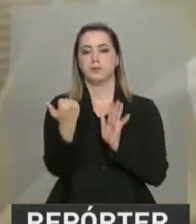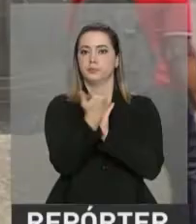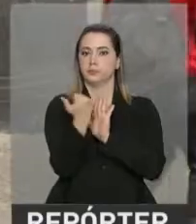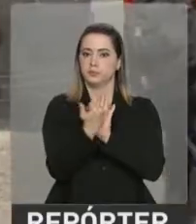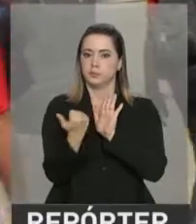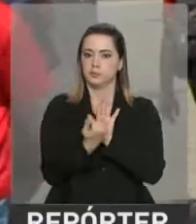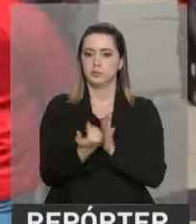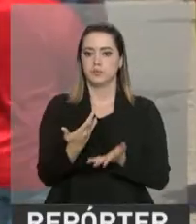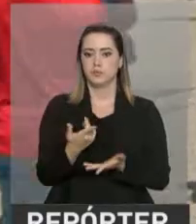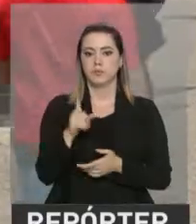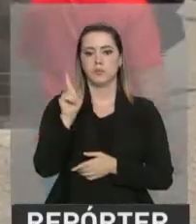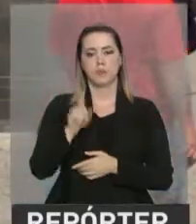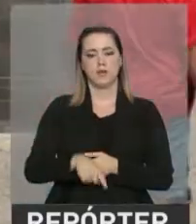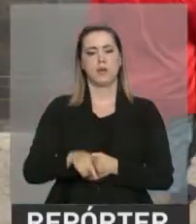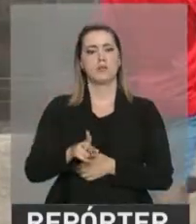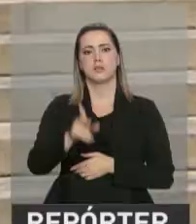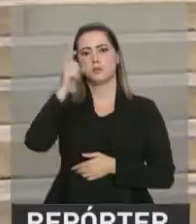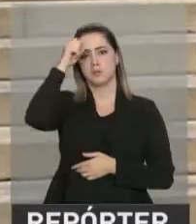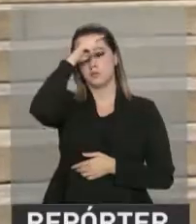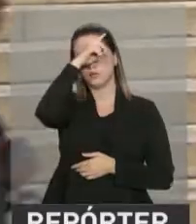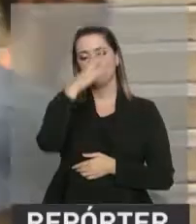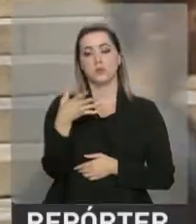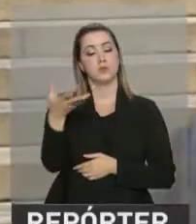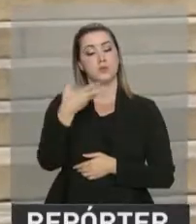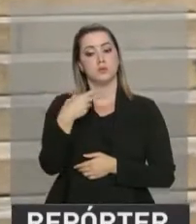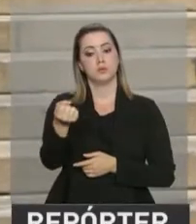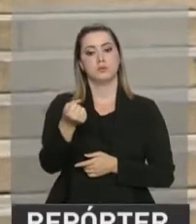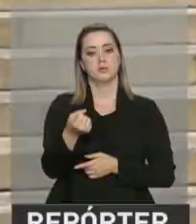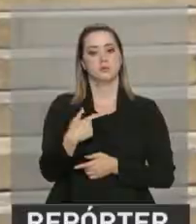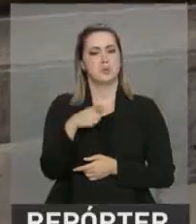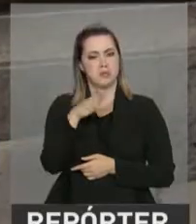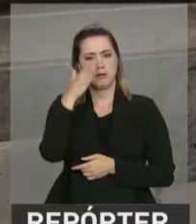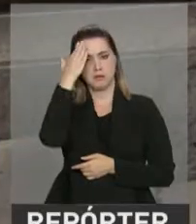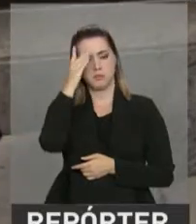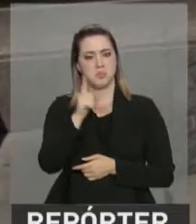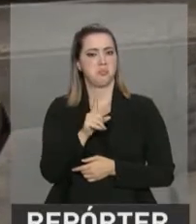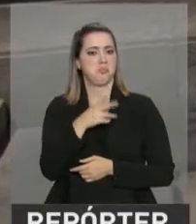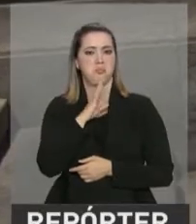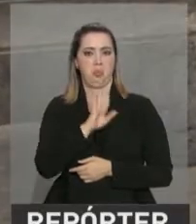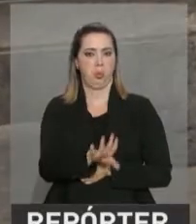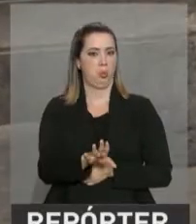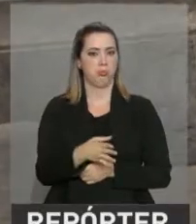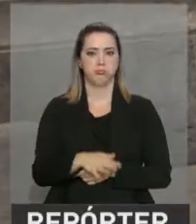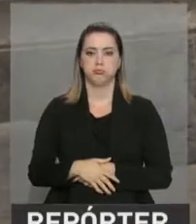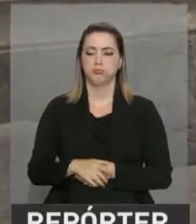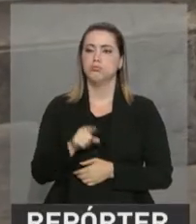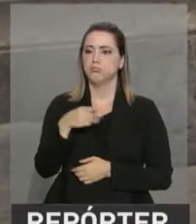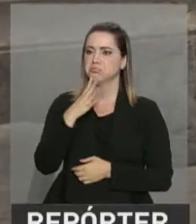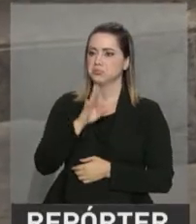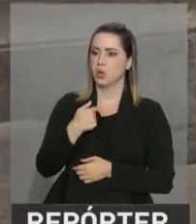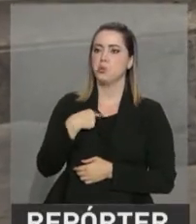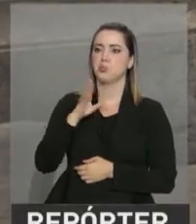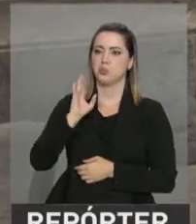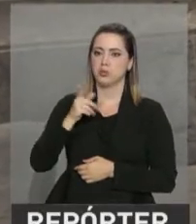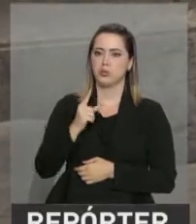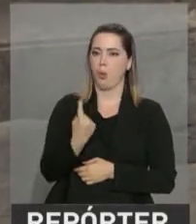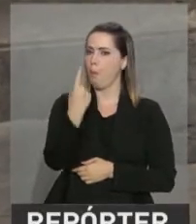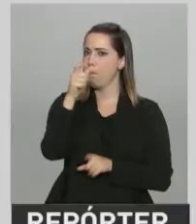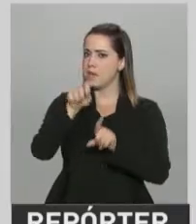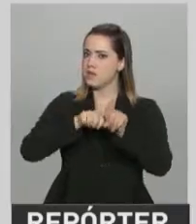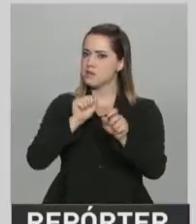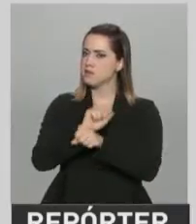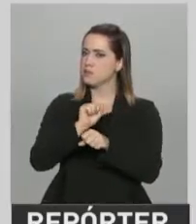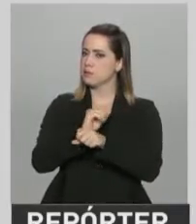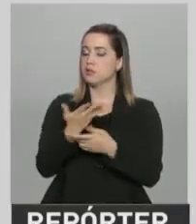disso sempre dificuldade para conseguir alguma coisa não sabia disso bom não sob a mão teve situação levou mais de um mês